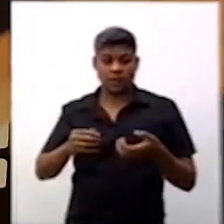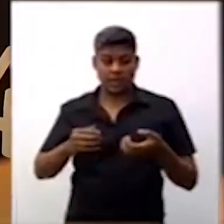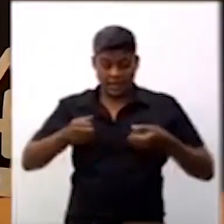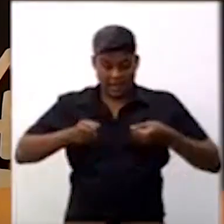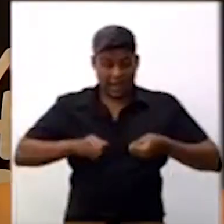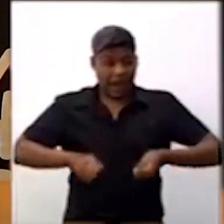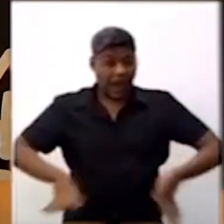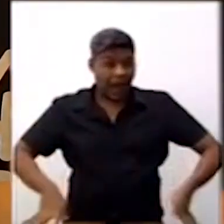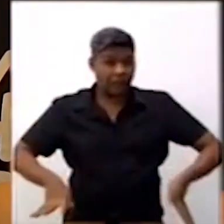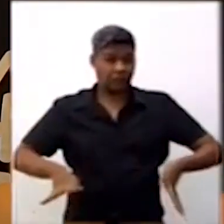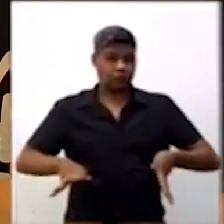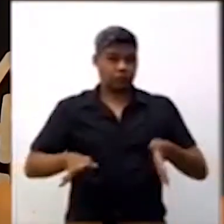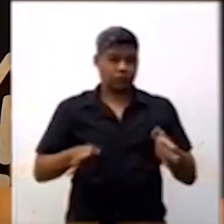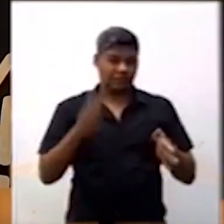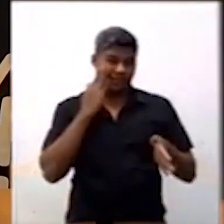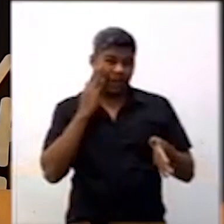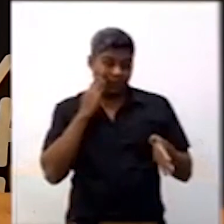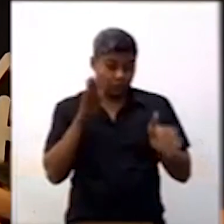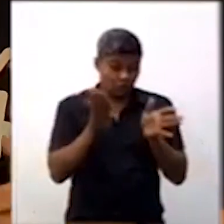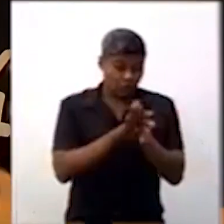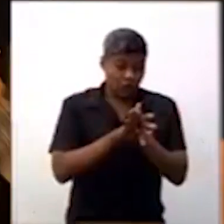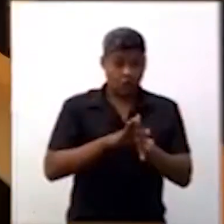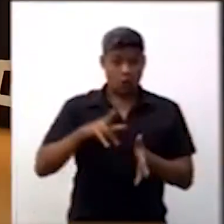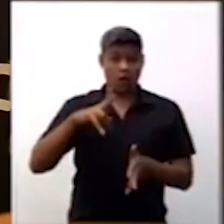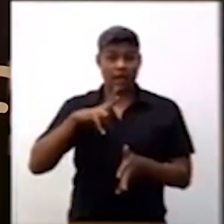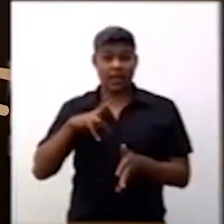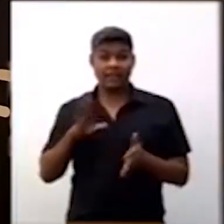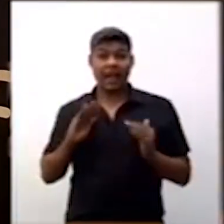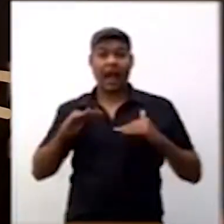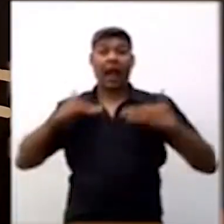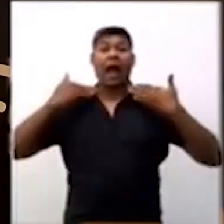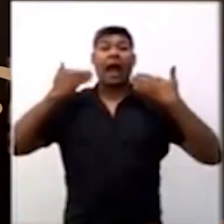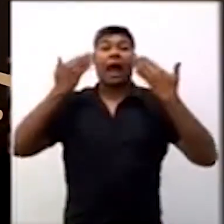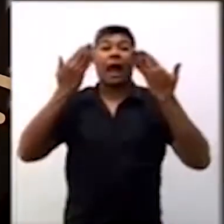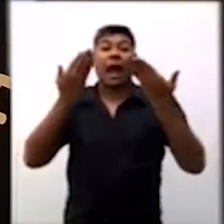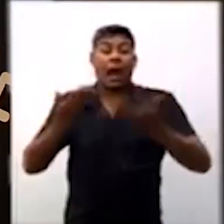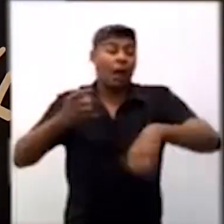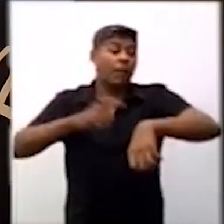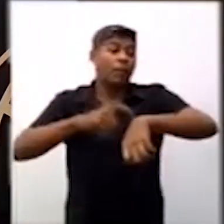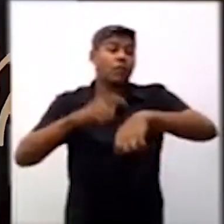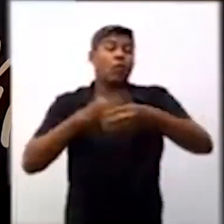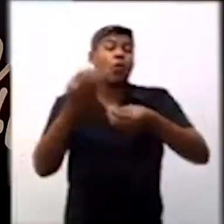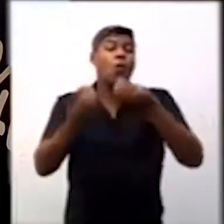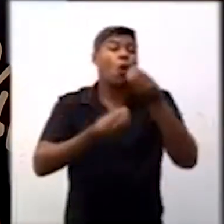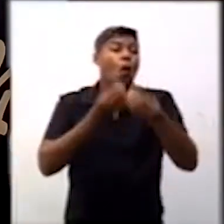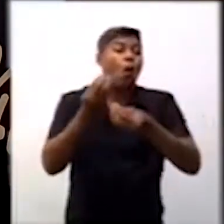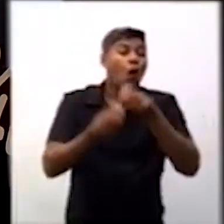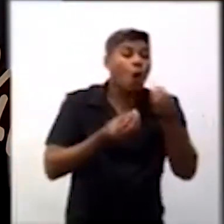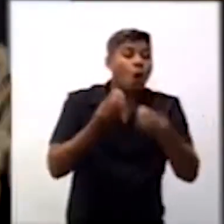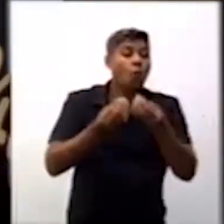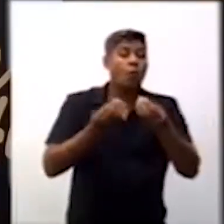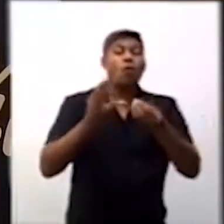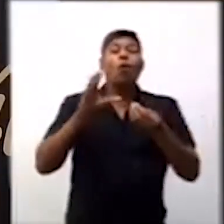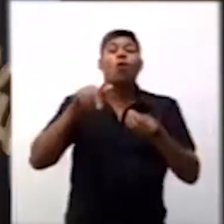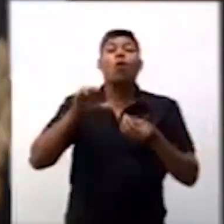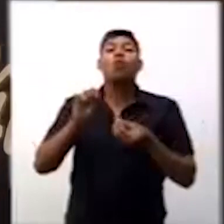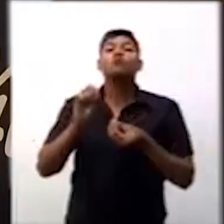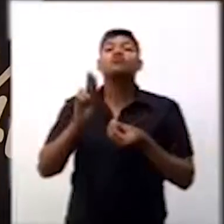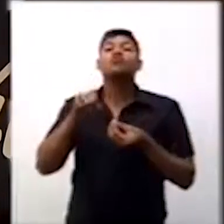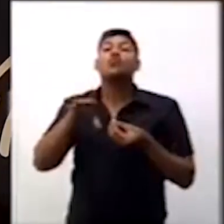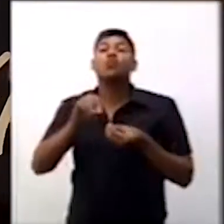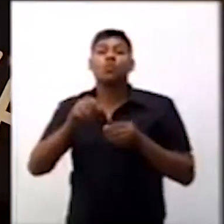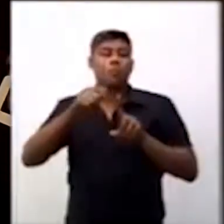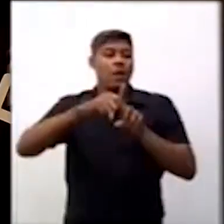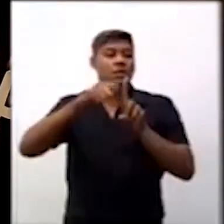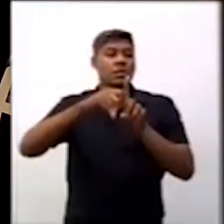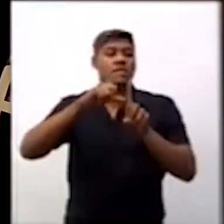você começou a ser um cliente, um usuário, até aquele instante, como é que se determina o consumo de um determinado mês? Você